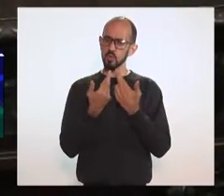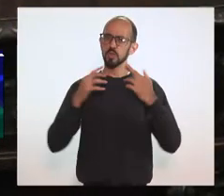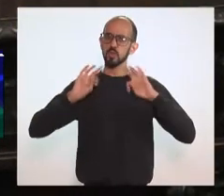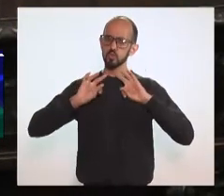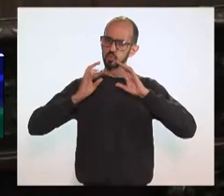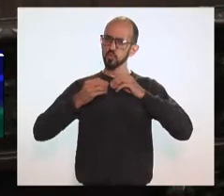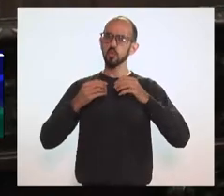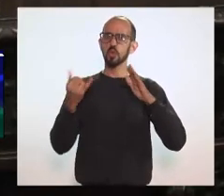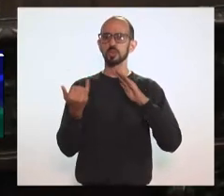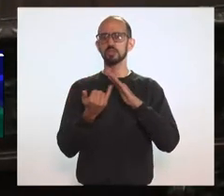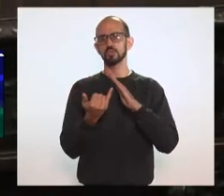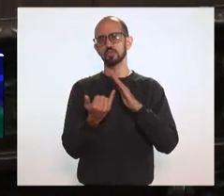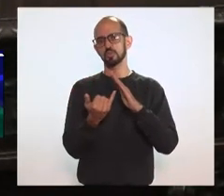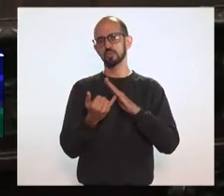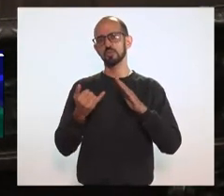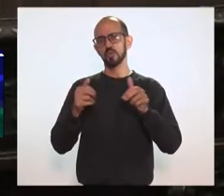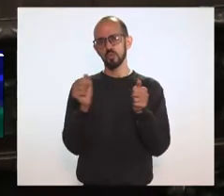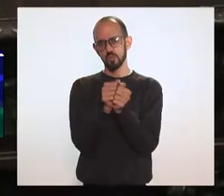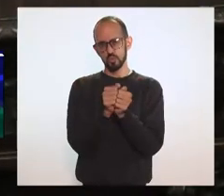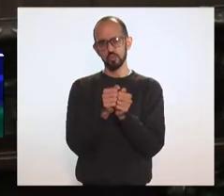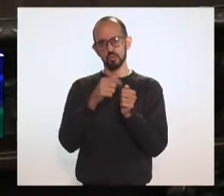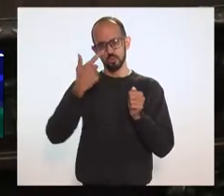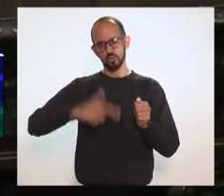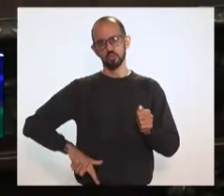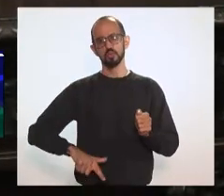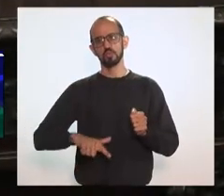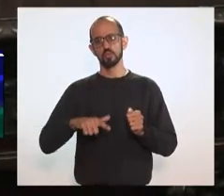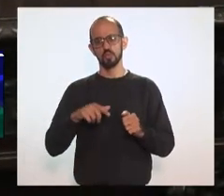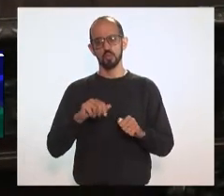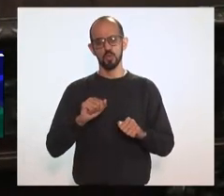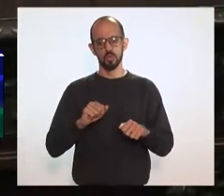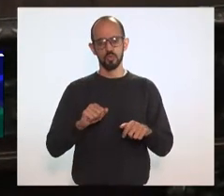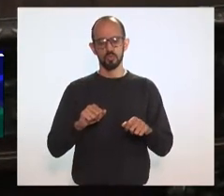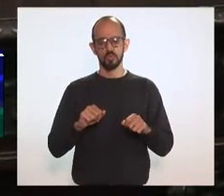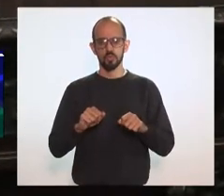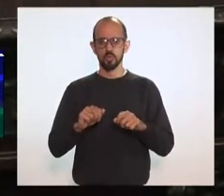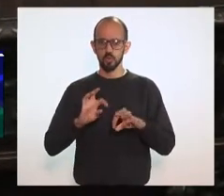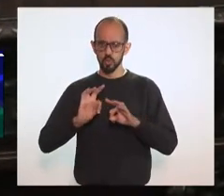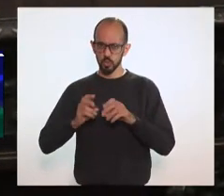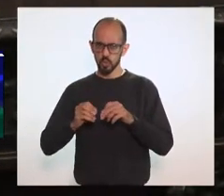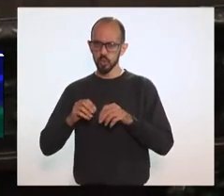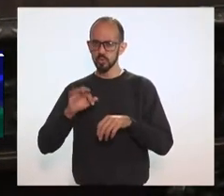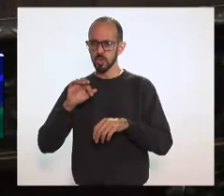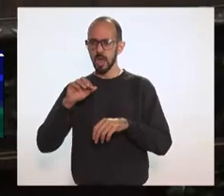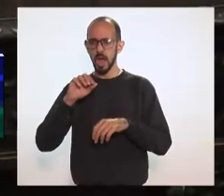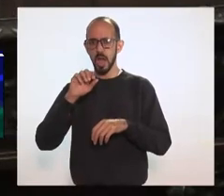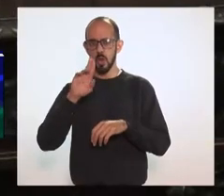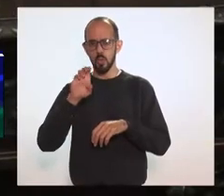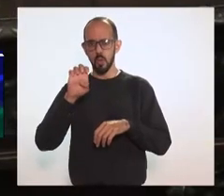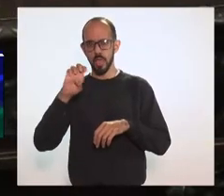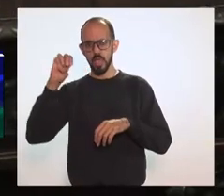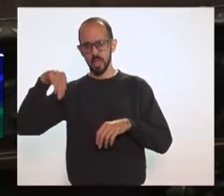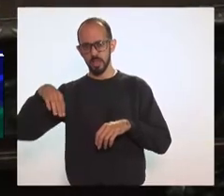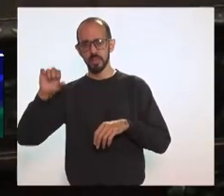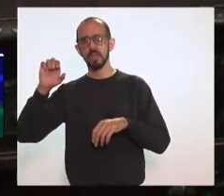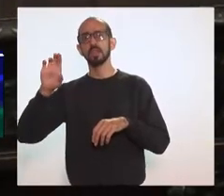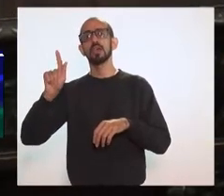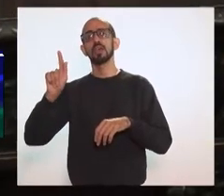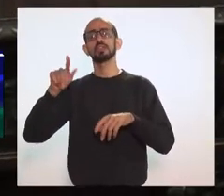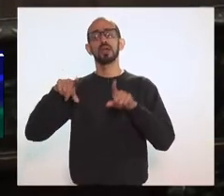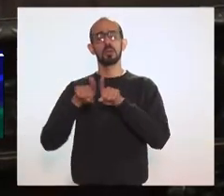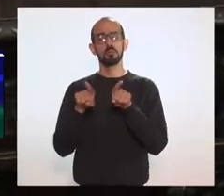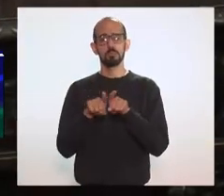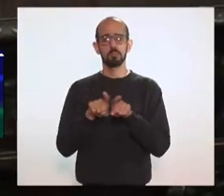a FAETEC, envolvendo a LERJ, envolvendo a direção do Colégio Agrícola, envolvendo a Comissão de Ciência e Tecnologia da LERJ, envolvendo a Comissão de Educação, quem mais